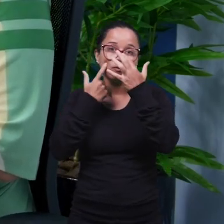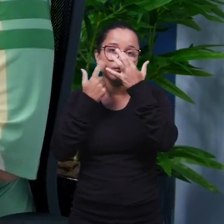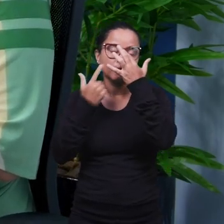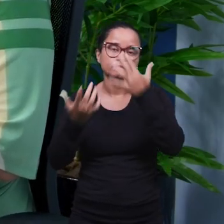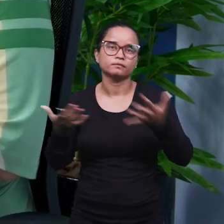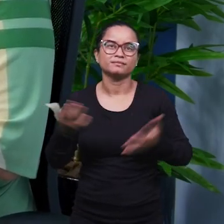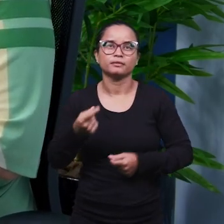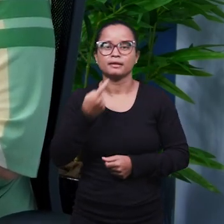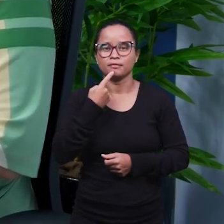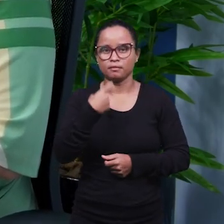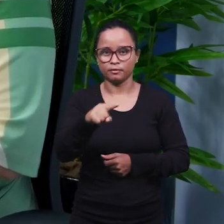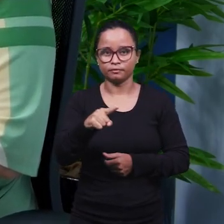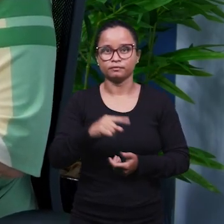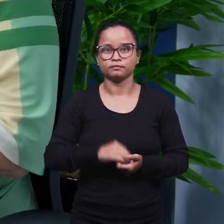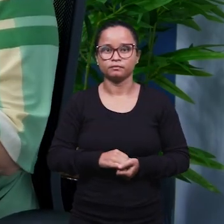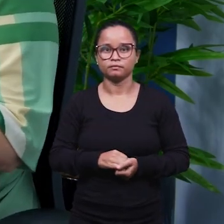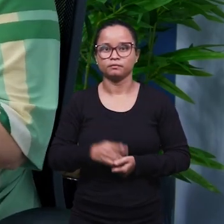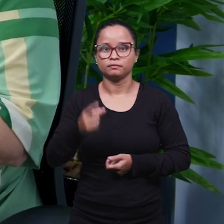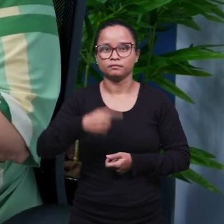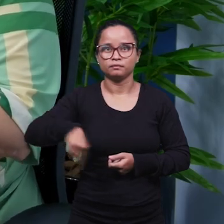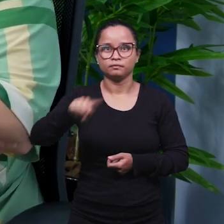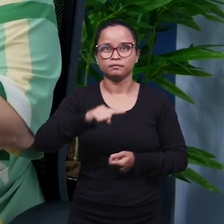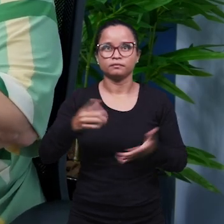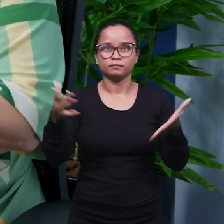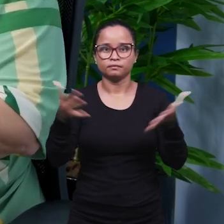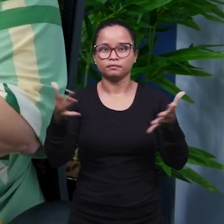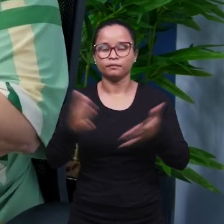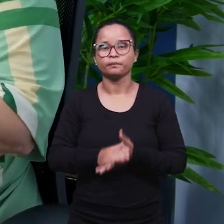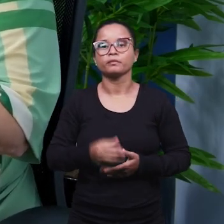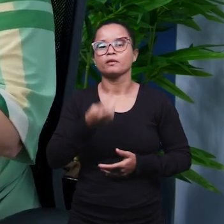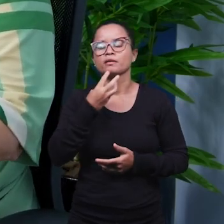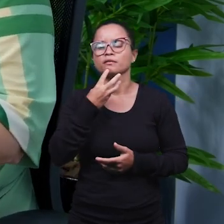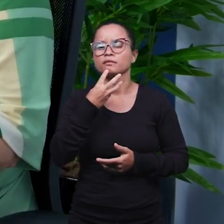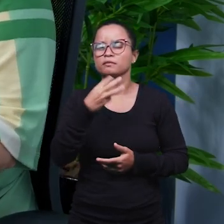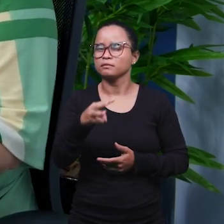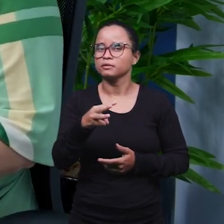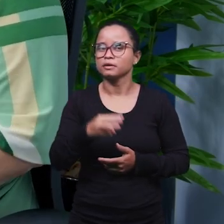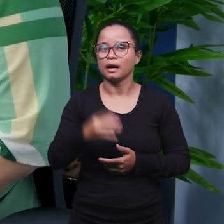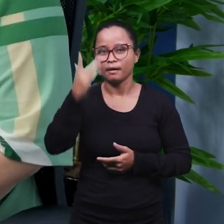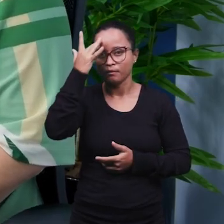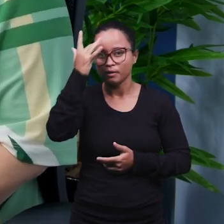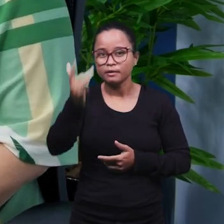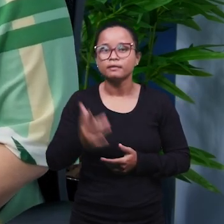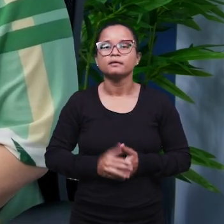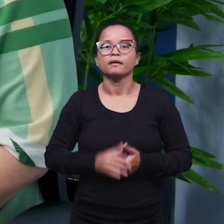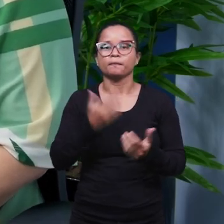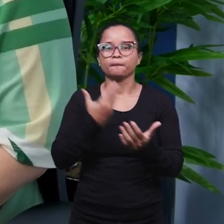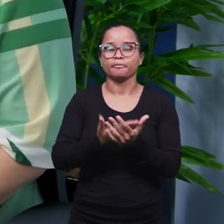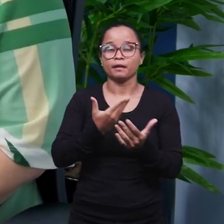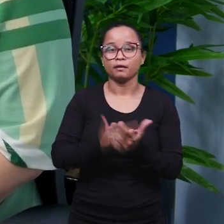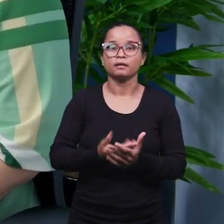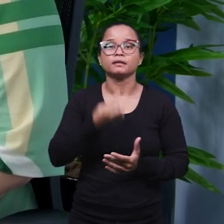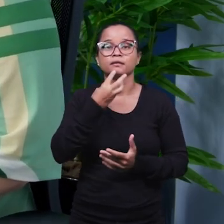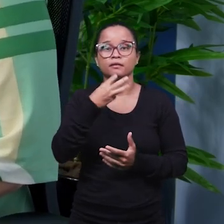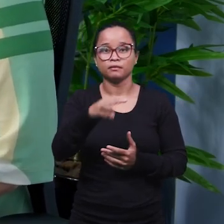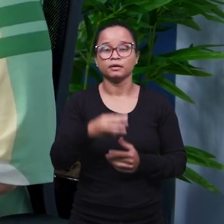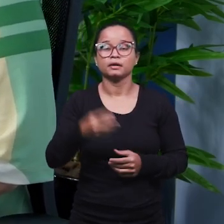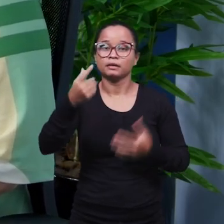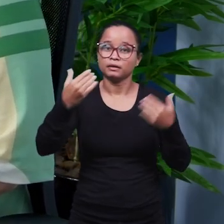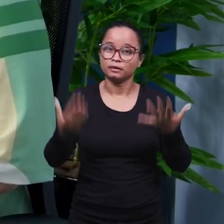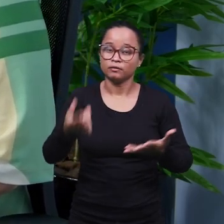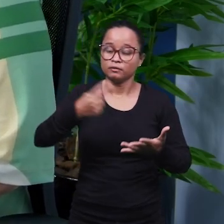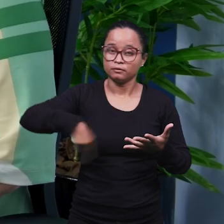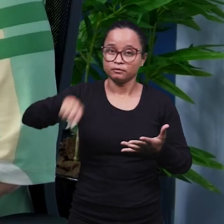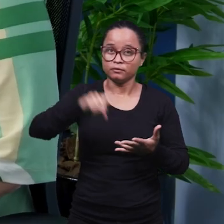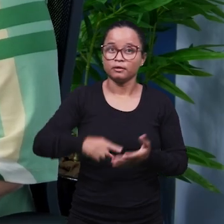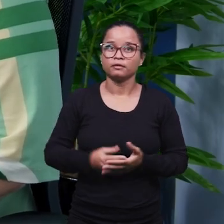vamos ver aqui. Primeira semana, nós estamos agora na terceira semana. Amanhã é a aula da terceira semana. Então, nós não vamos